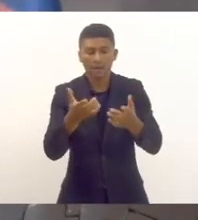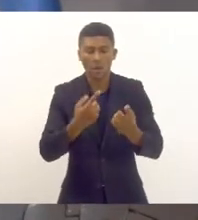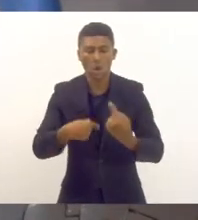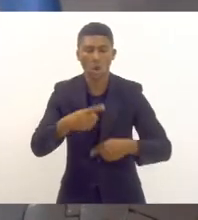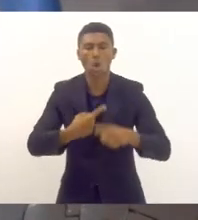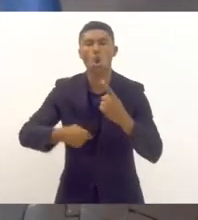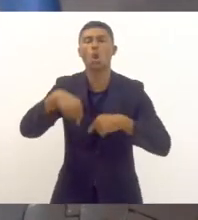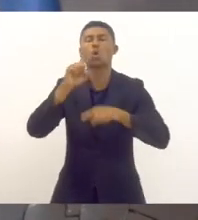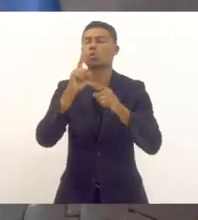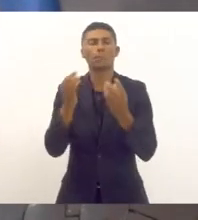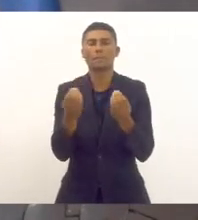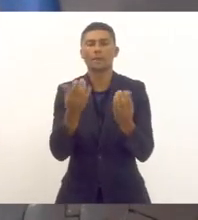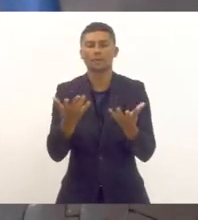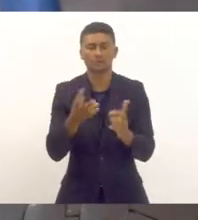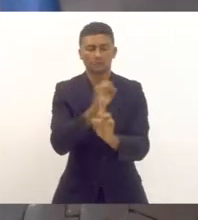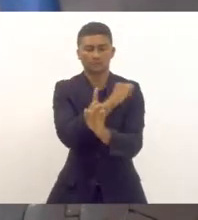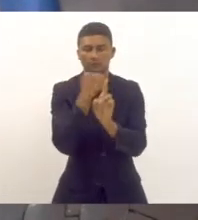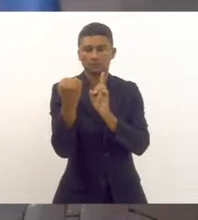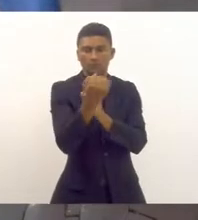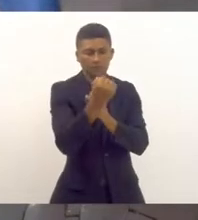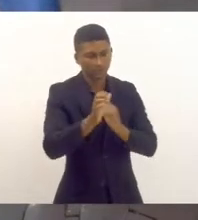sociedade. Exatamente.